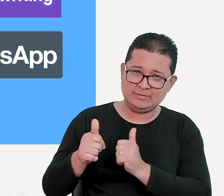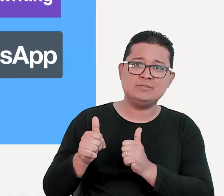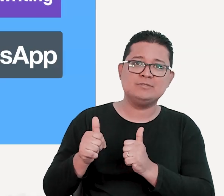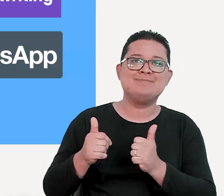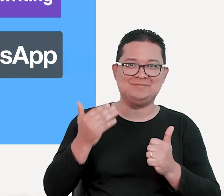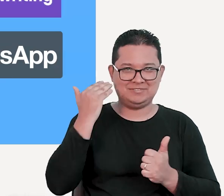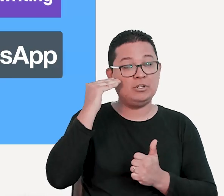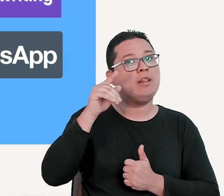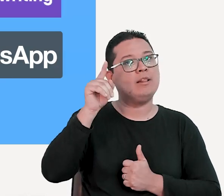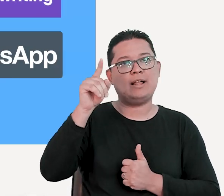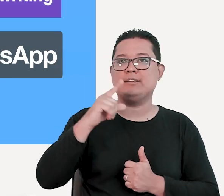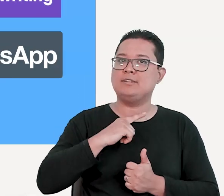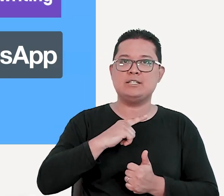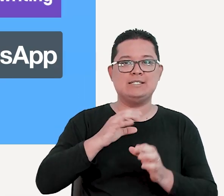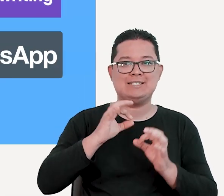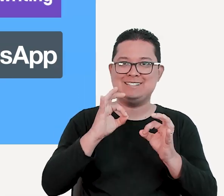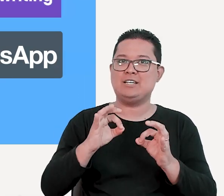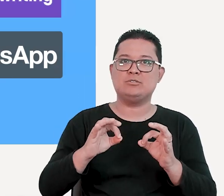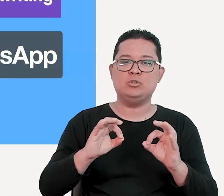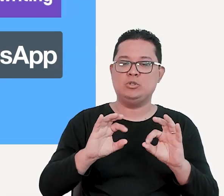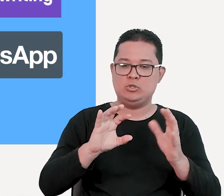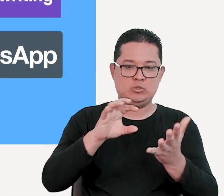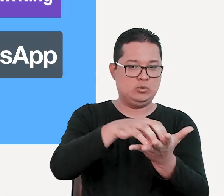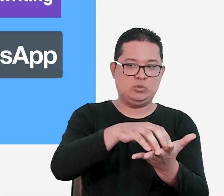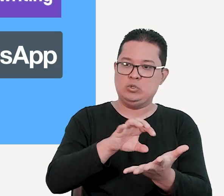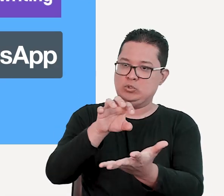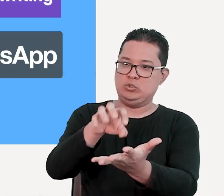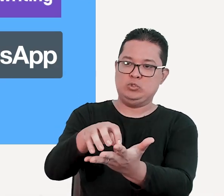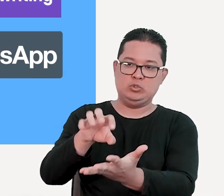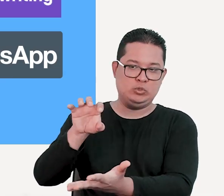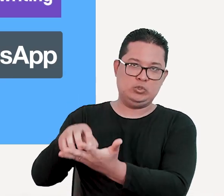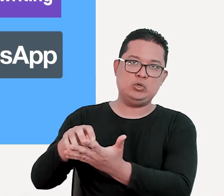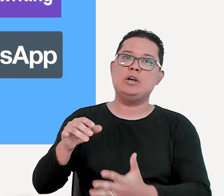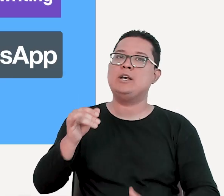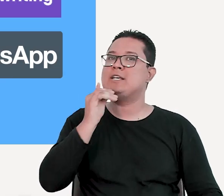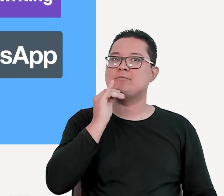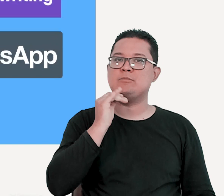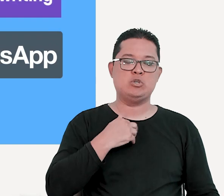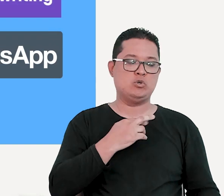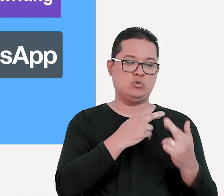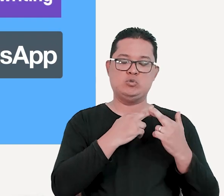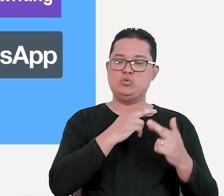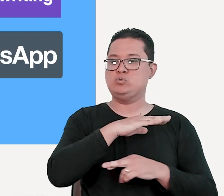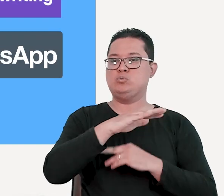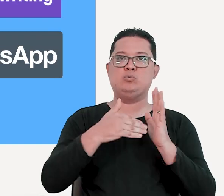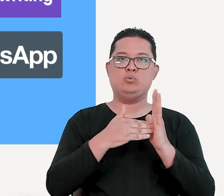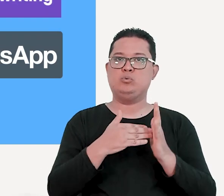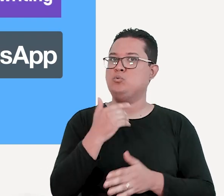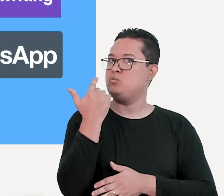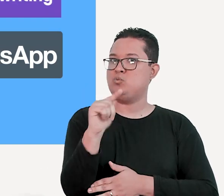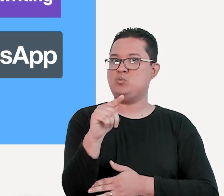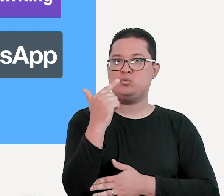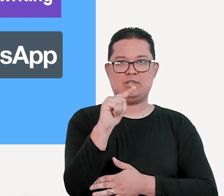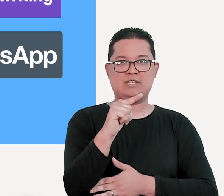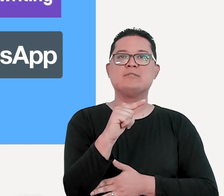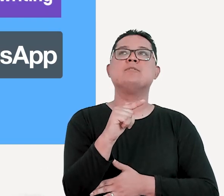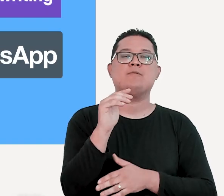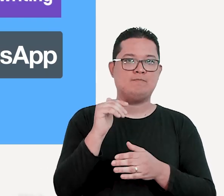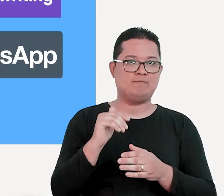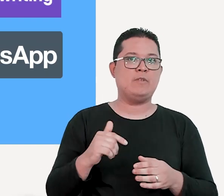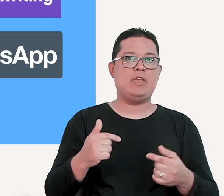contratado, não tem muito aquilo de sou pau para toda a obra. Isso não tem. Se você quiser, você